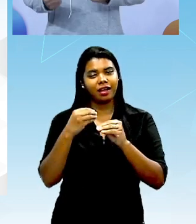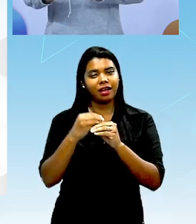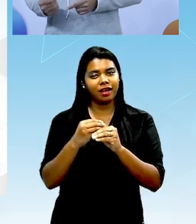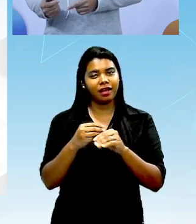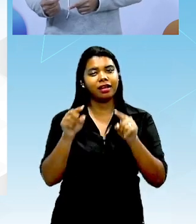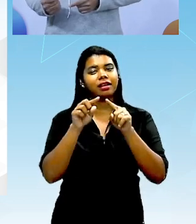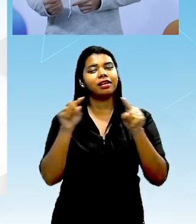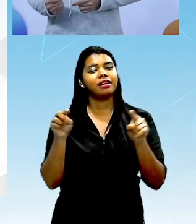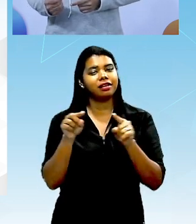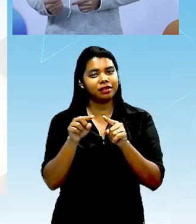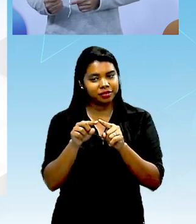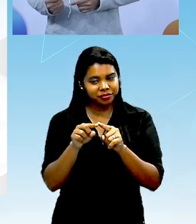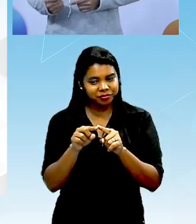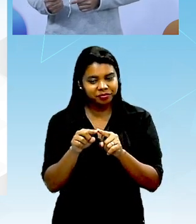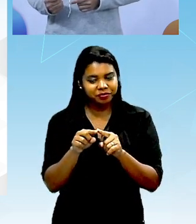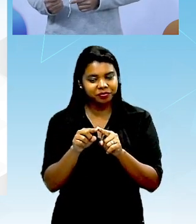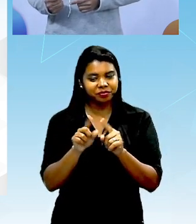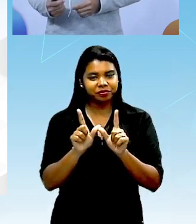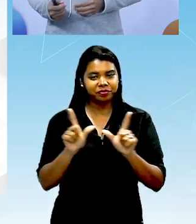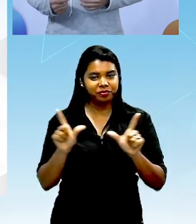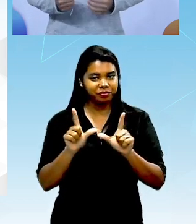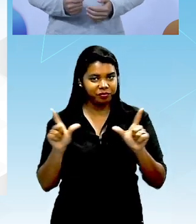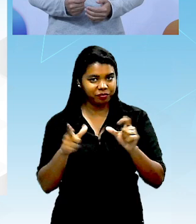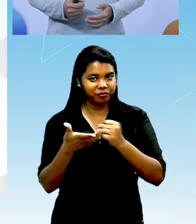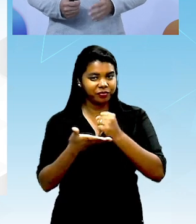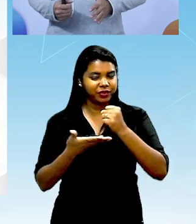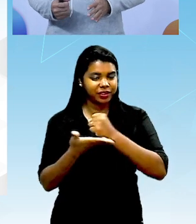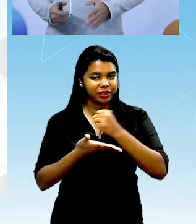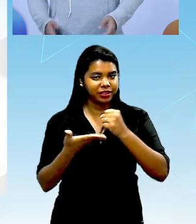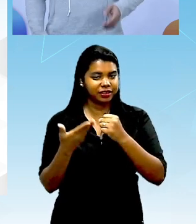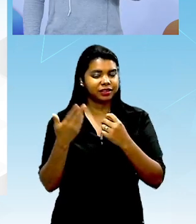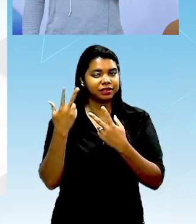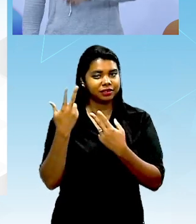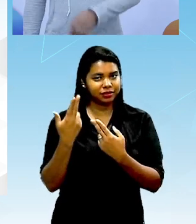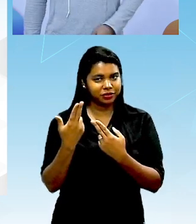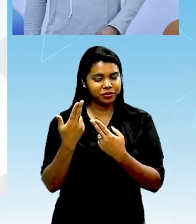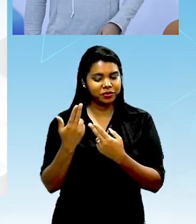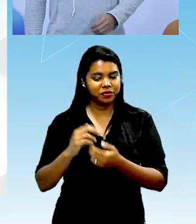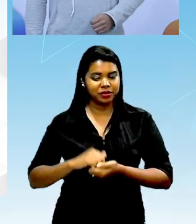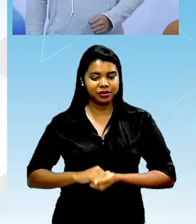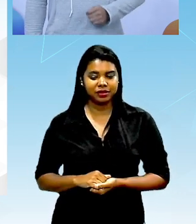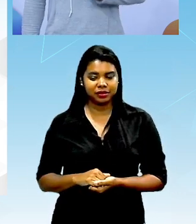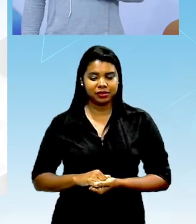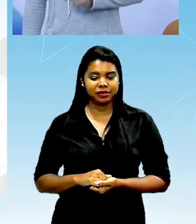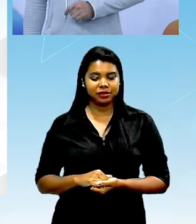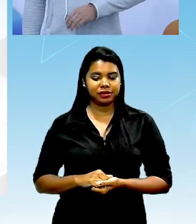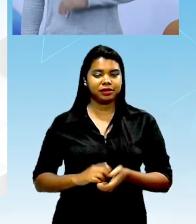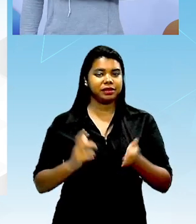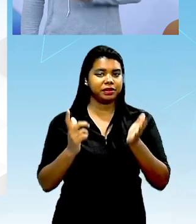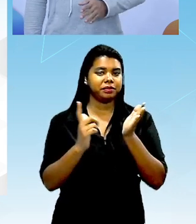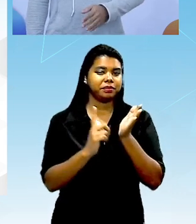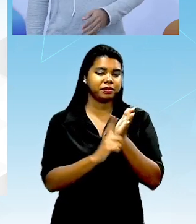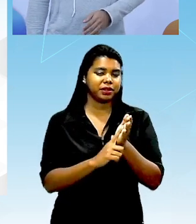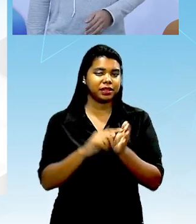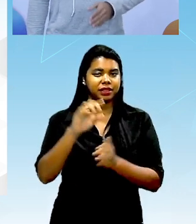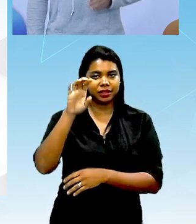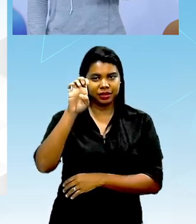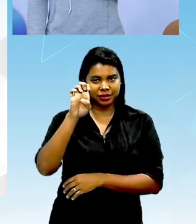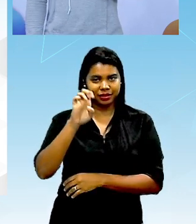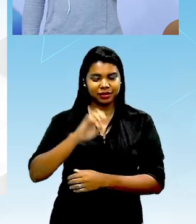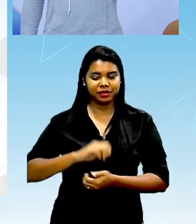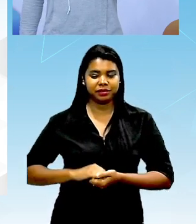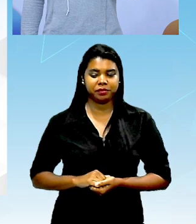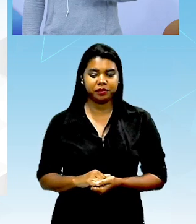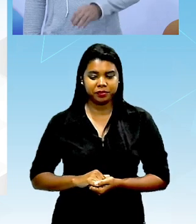triângulo, onde seus abertura do ângulo de base são iguais. Fechou? Então marca aí letra E e corre para fazer